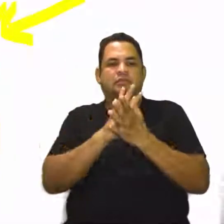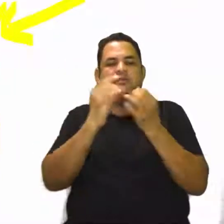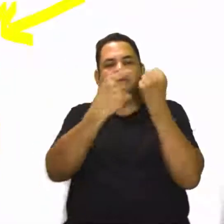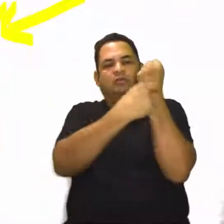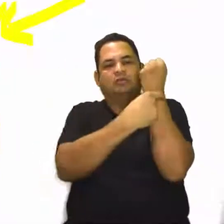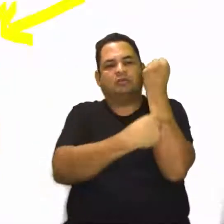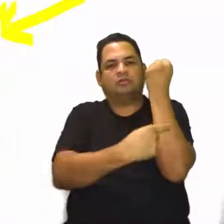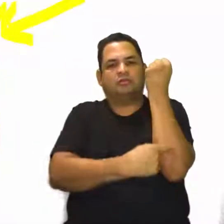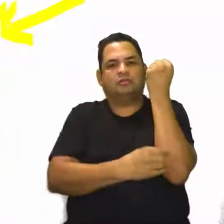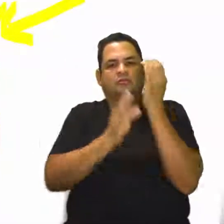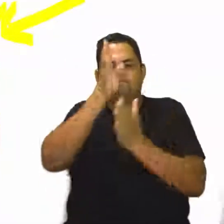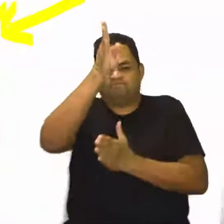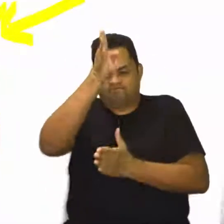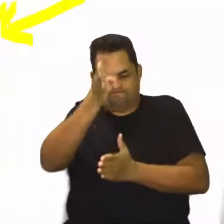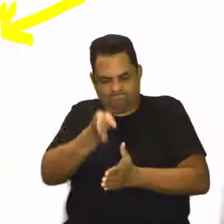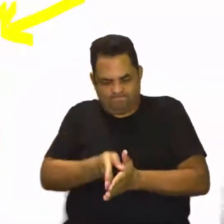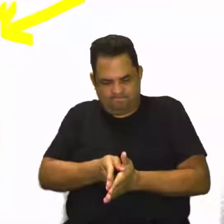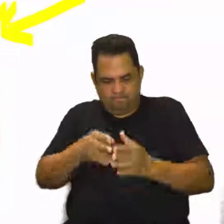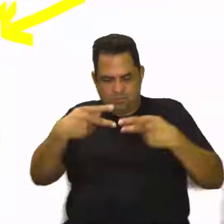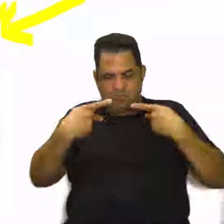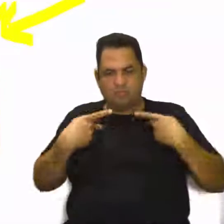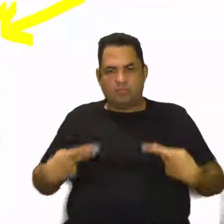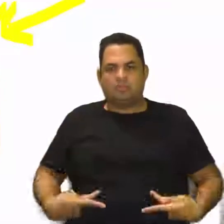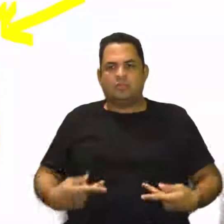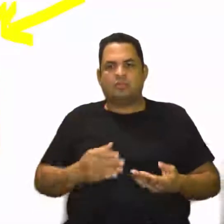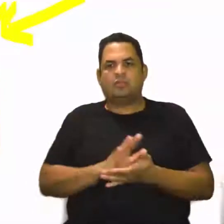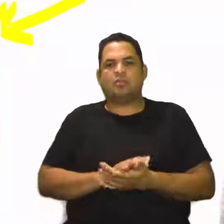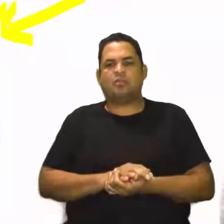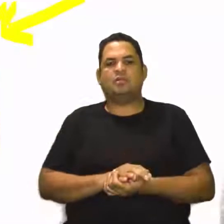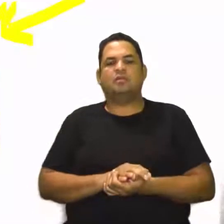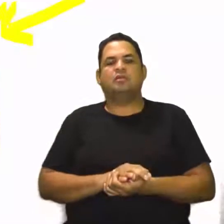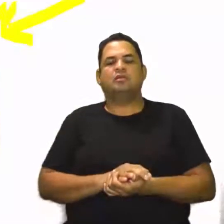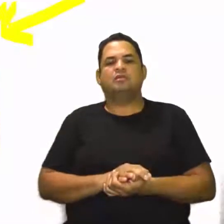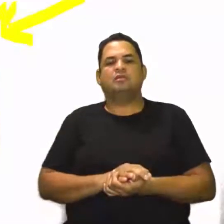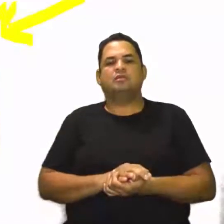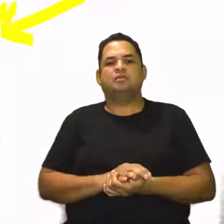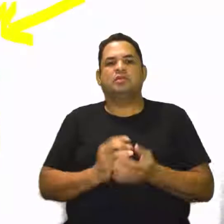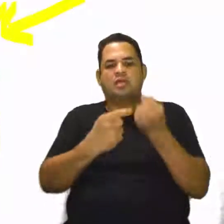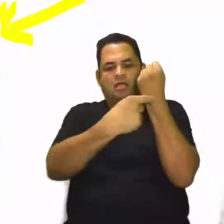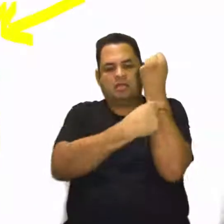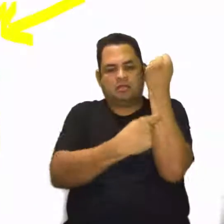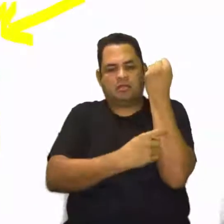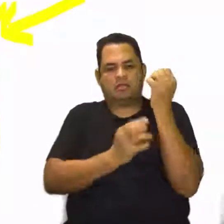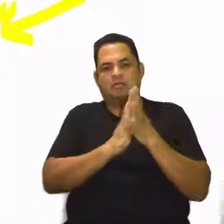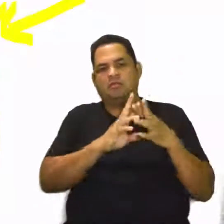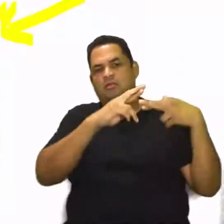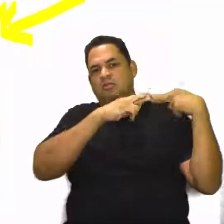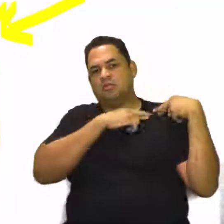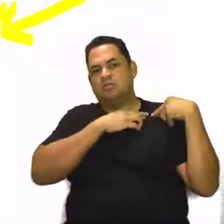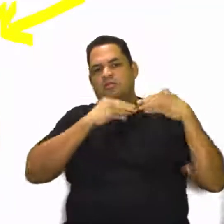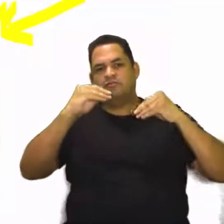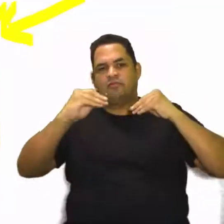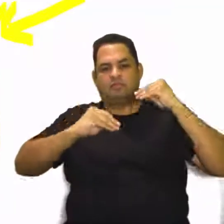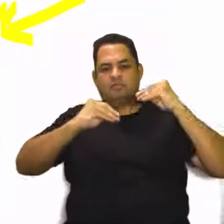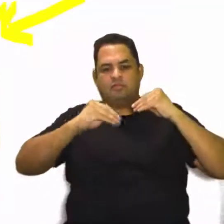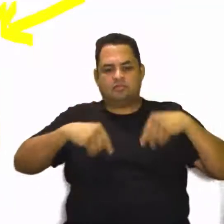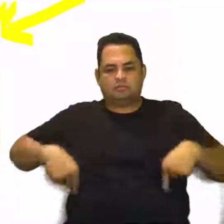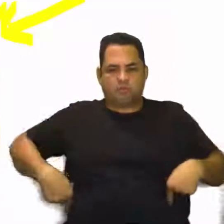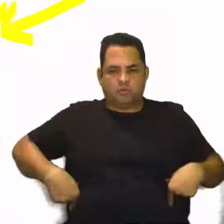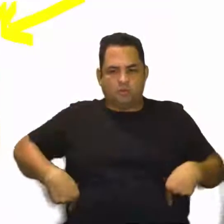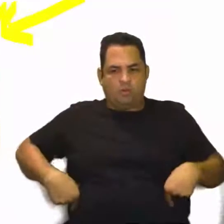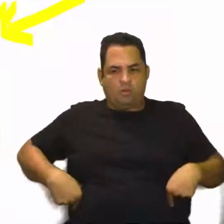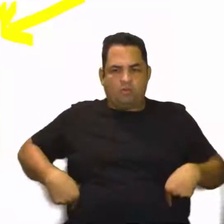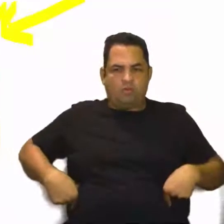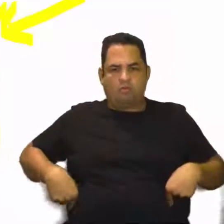coluna como eixo central do corpo. Ou seja, a coluna é responsável pela flexibilidade